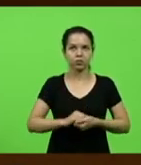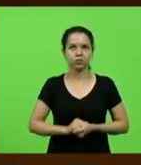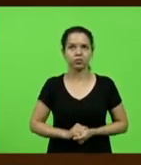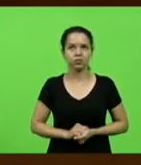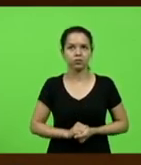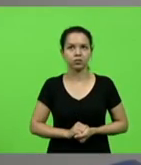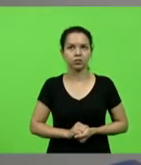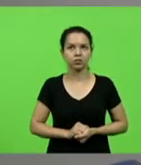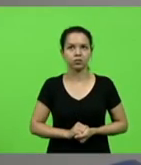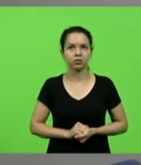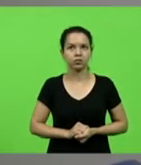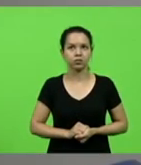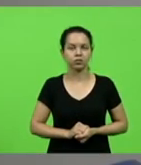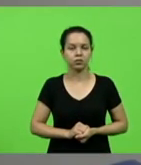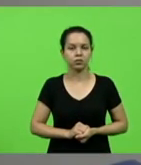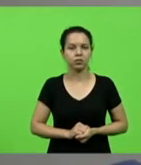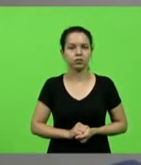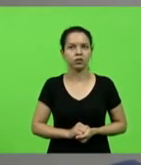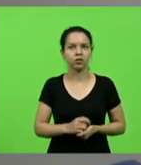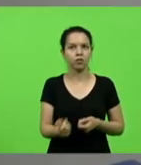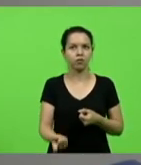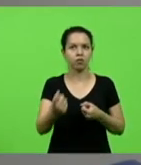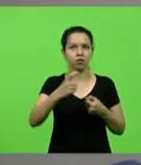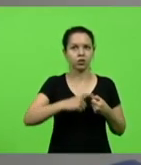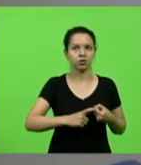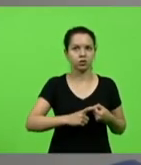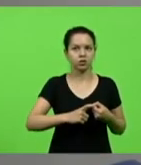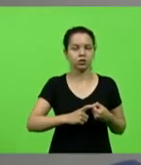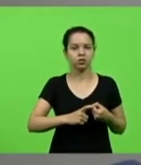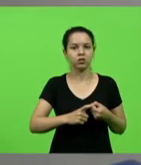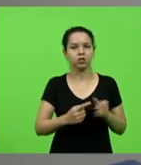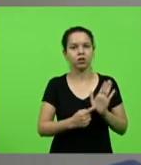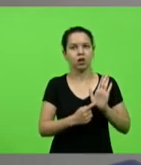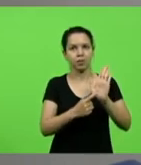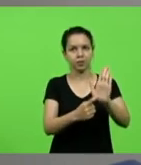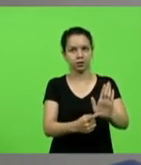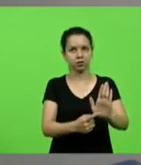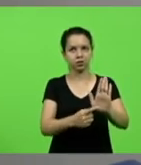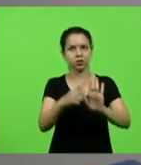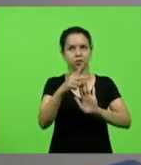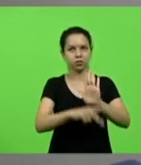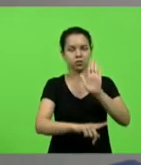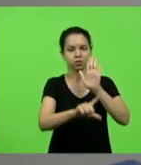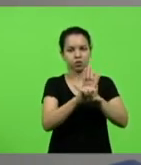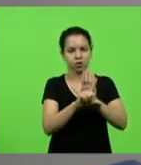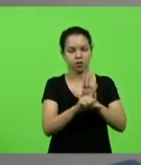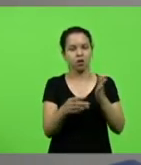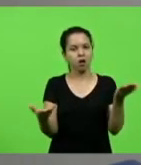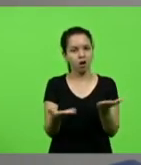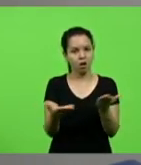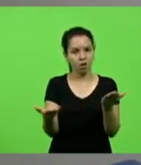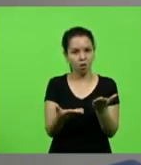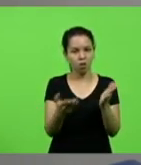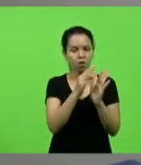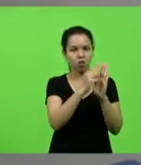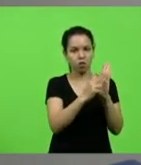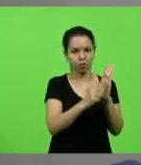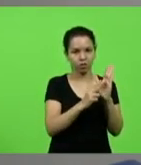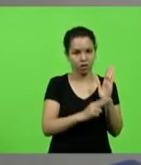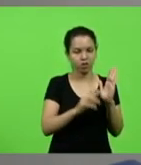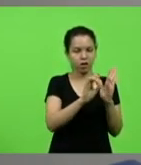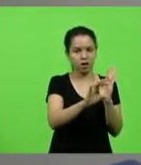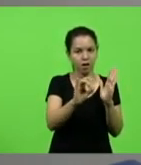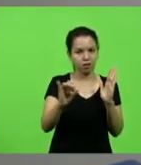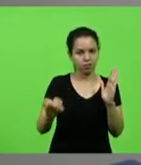Então, voltando aqui, após a apresentação do projeto de lei, nós vamos à nominata das falas. Como eu